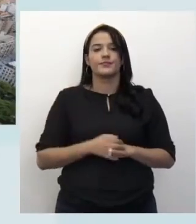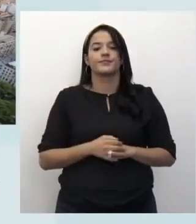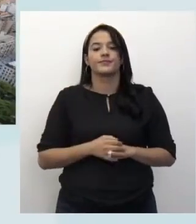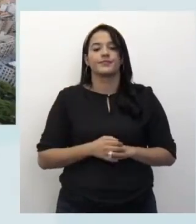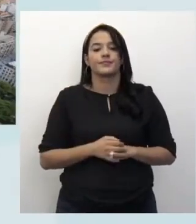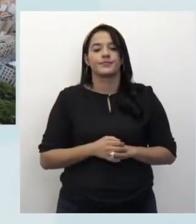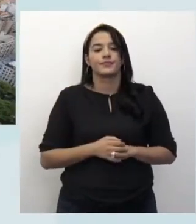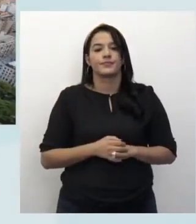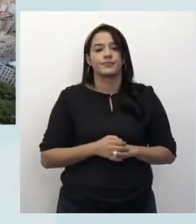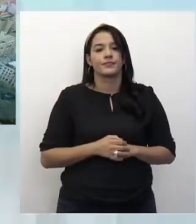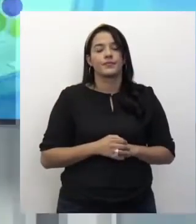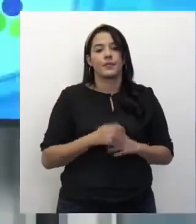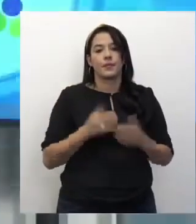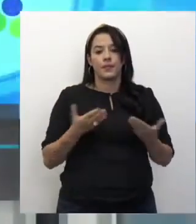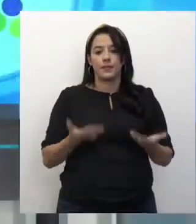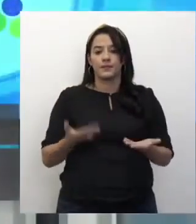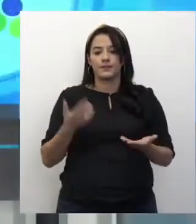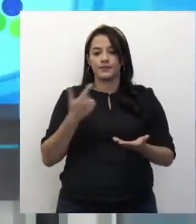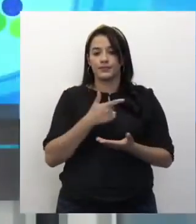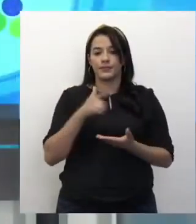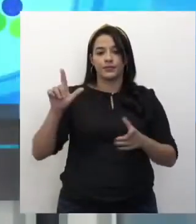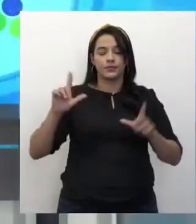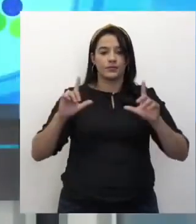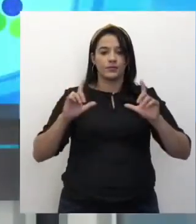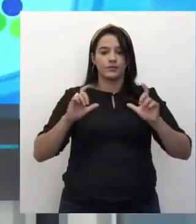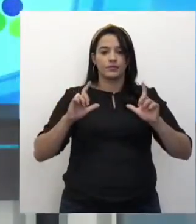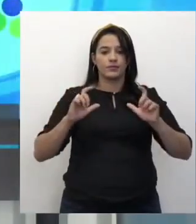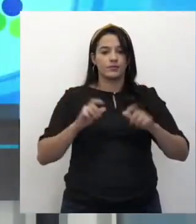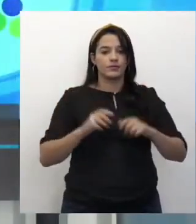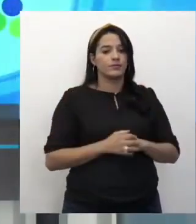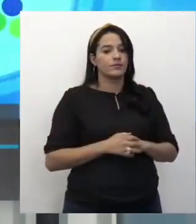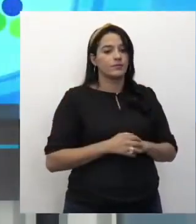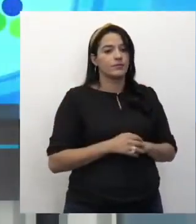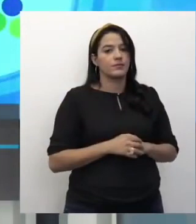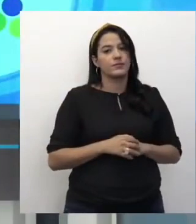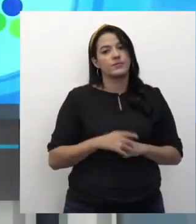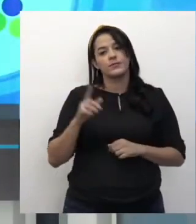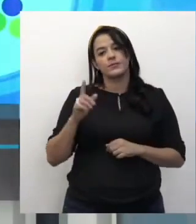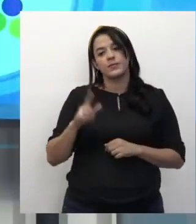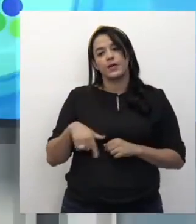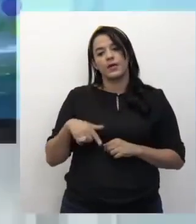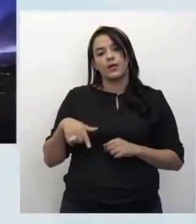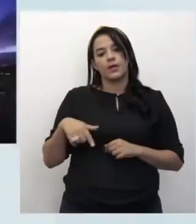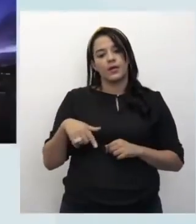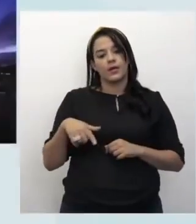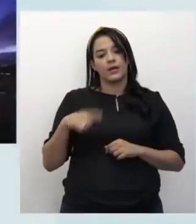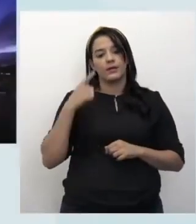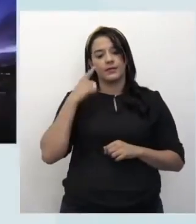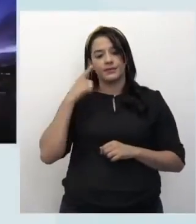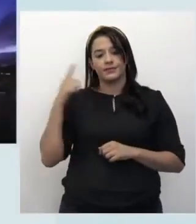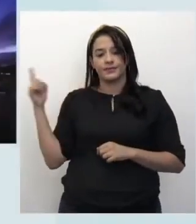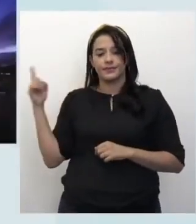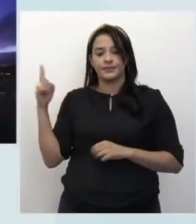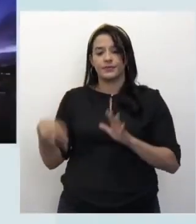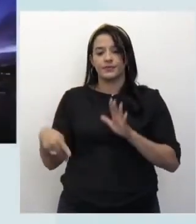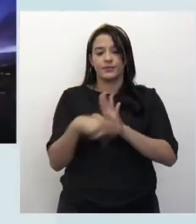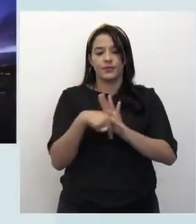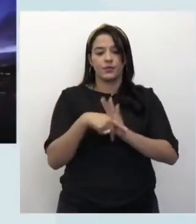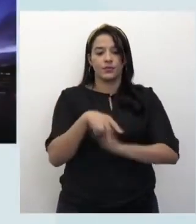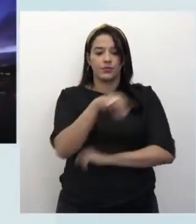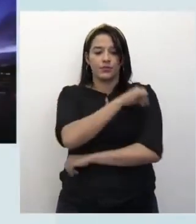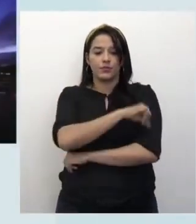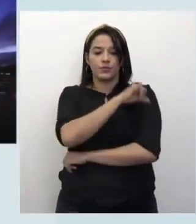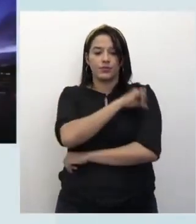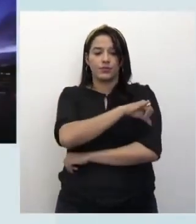de São Paulo, tá certo? E aí nós temos uma outra imagem, que é da Avenida Atlântica no Rio de Janeiro, tá? Isso é uma imagem